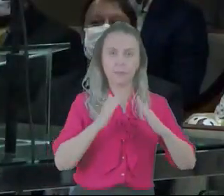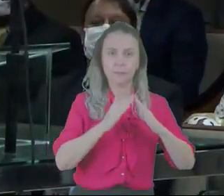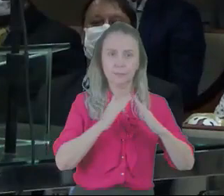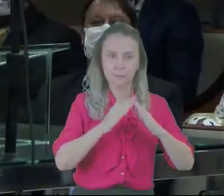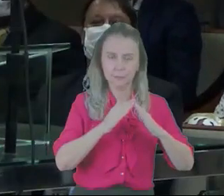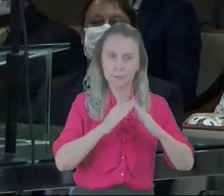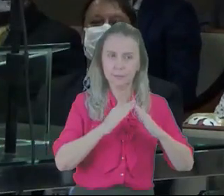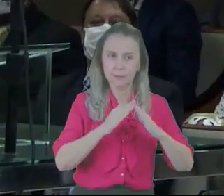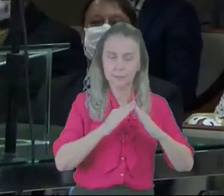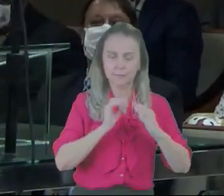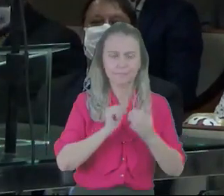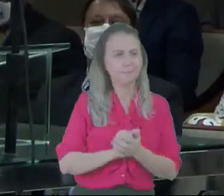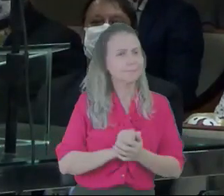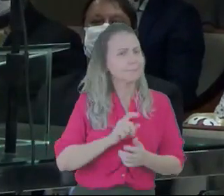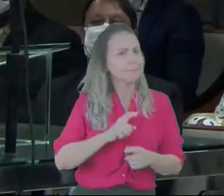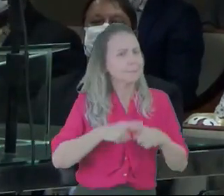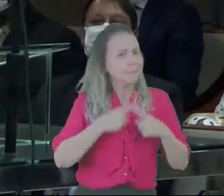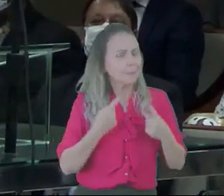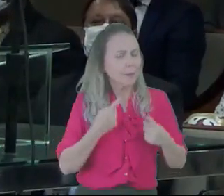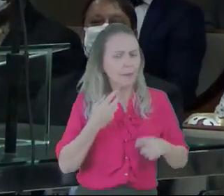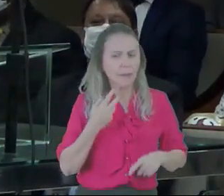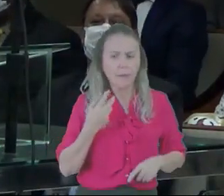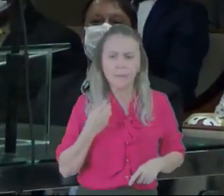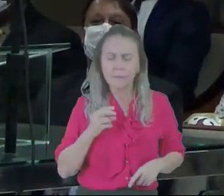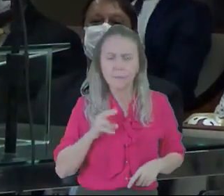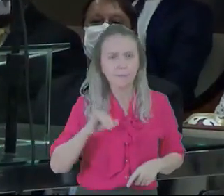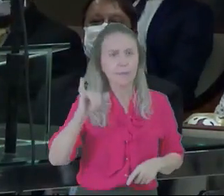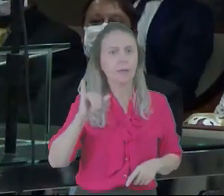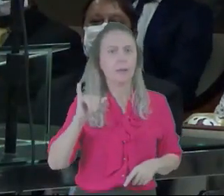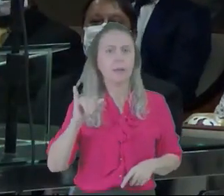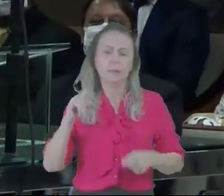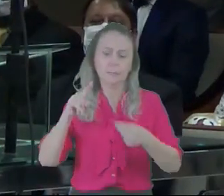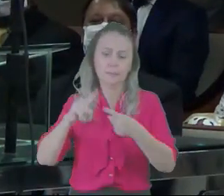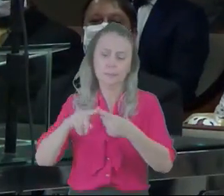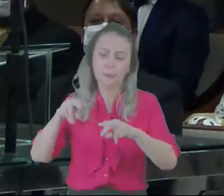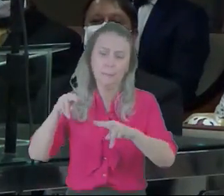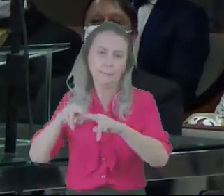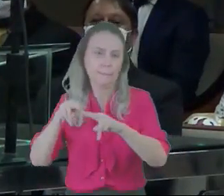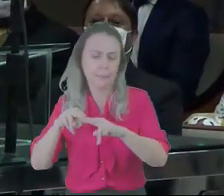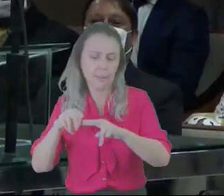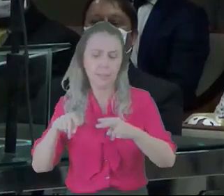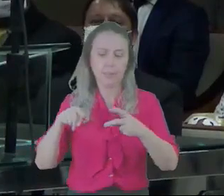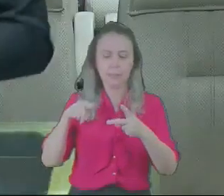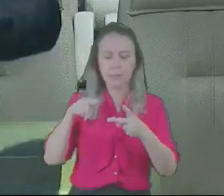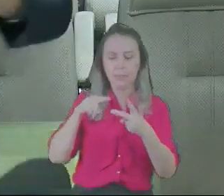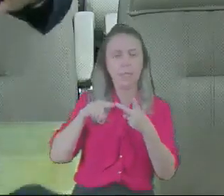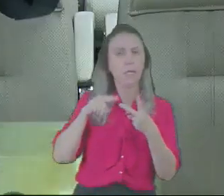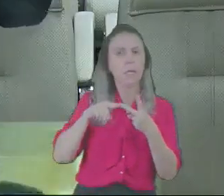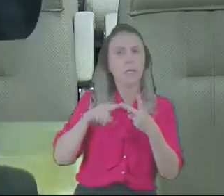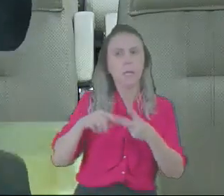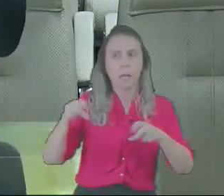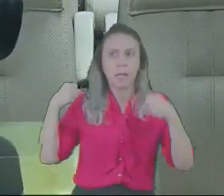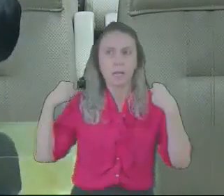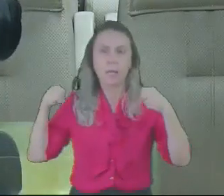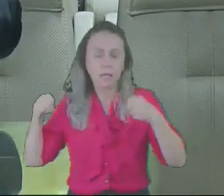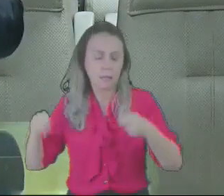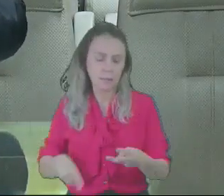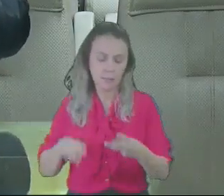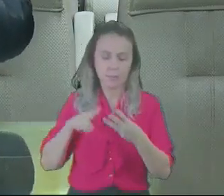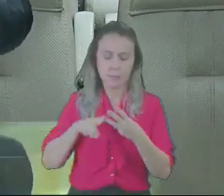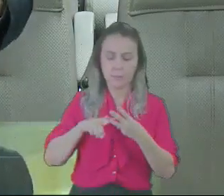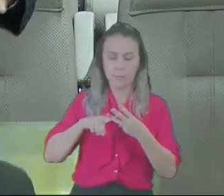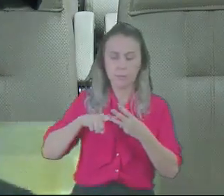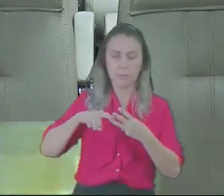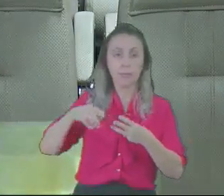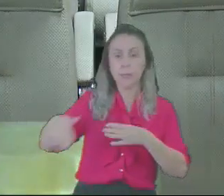vai para o restaurante vai para praia Vai para academia vai fazer caminhada mas não pode vir